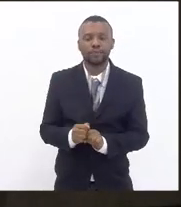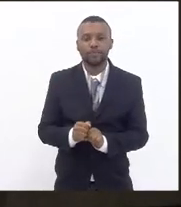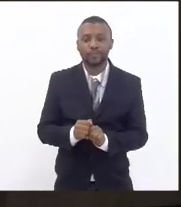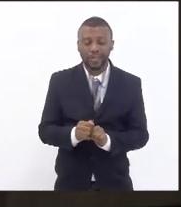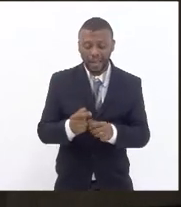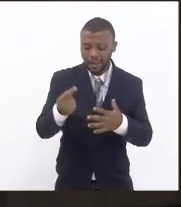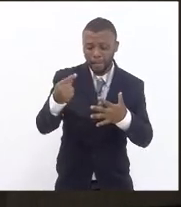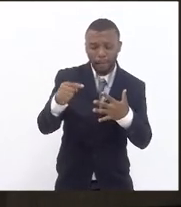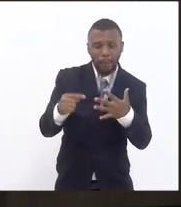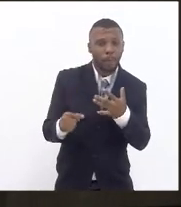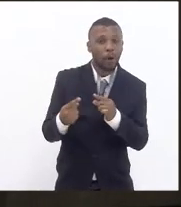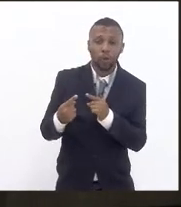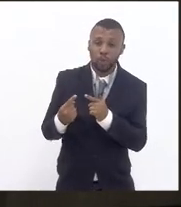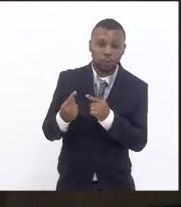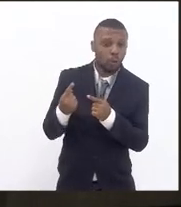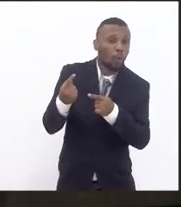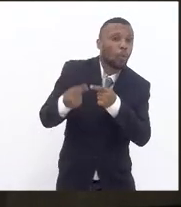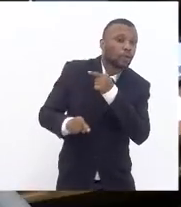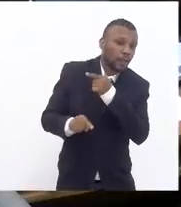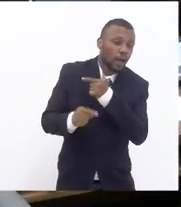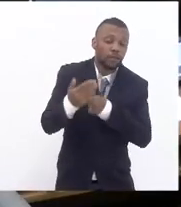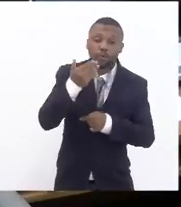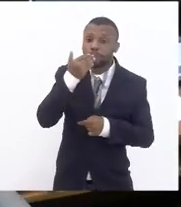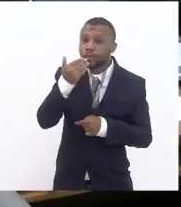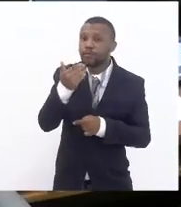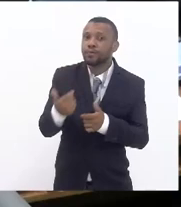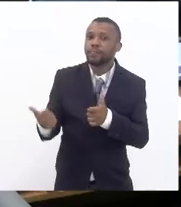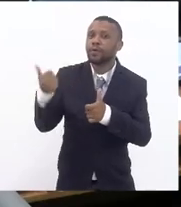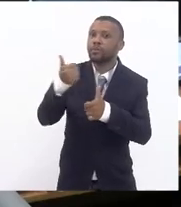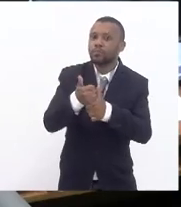emendas, concluindo por substitutivo.